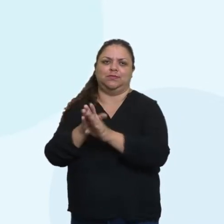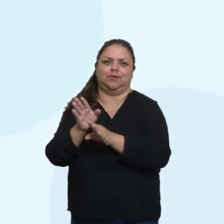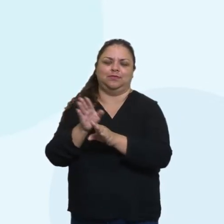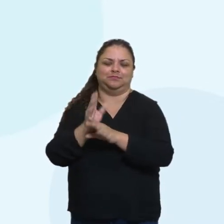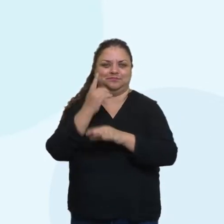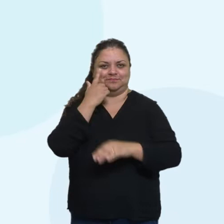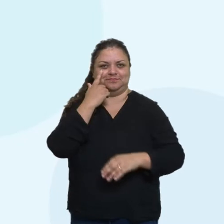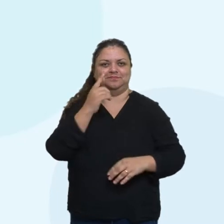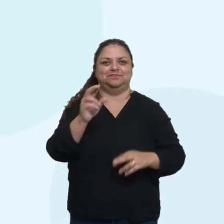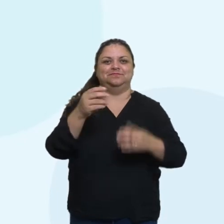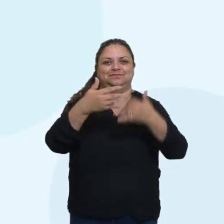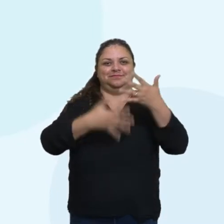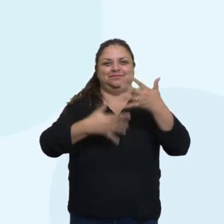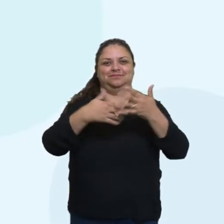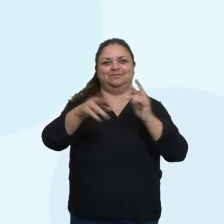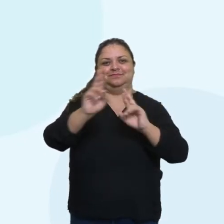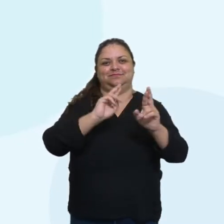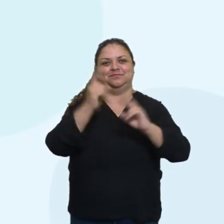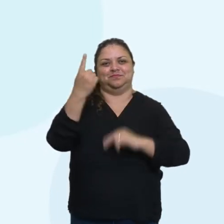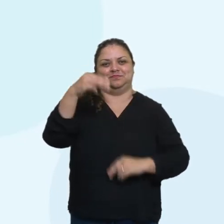no check-in